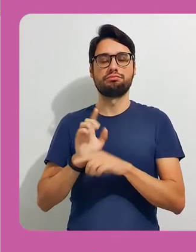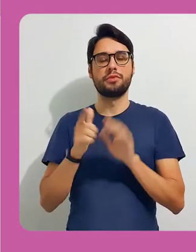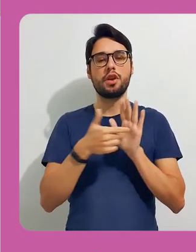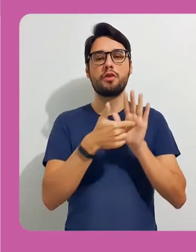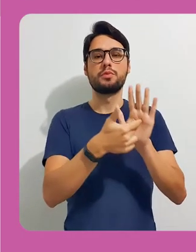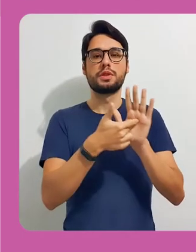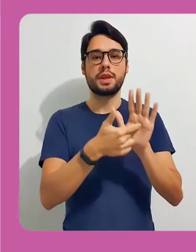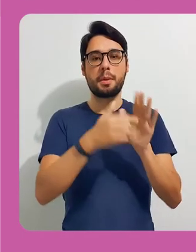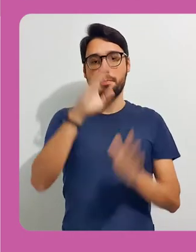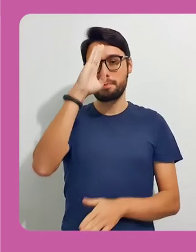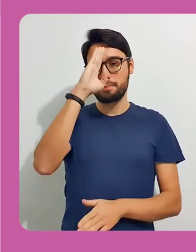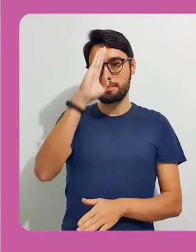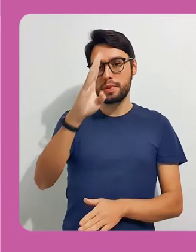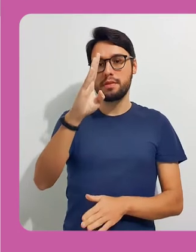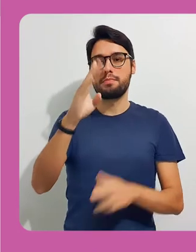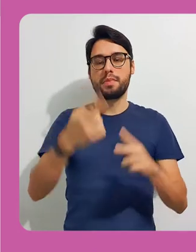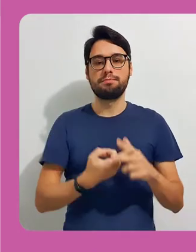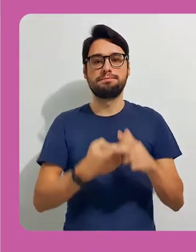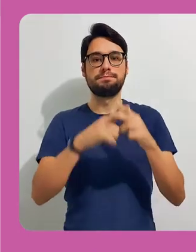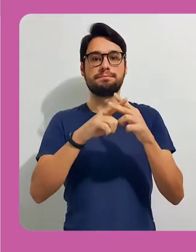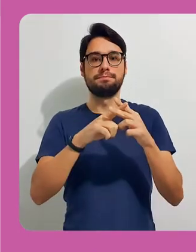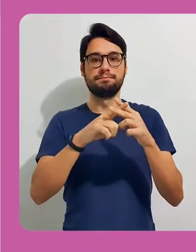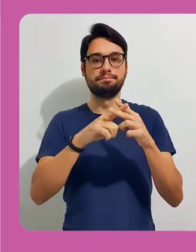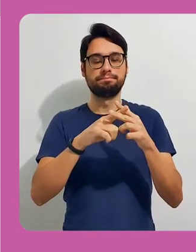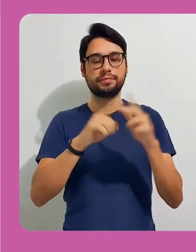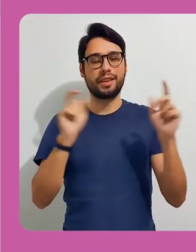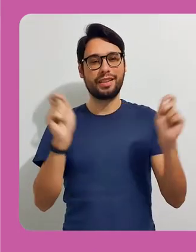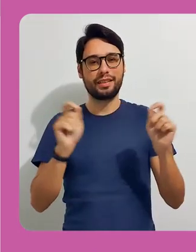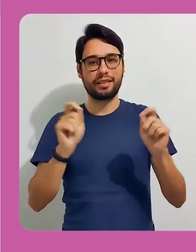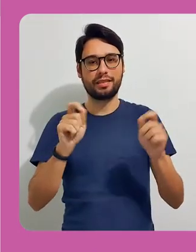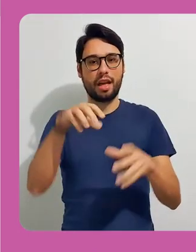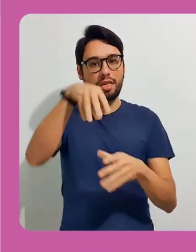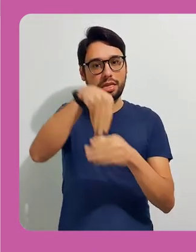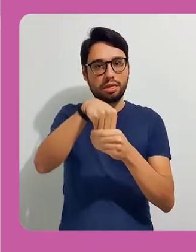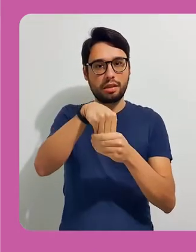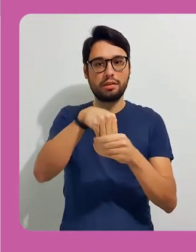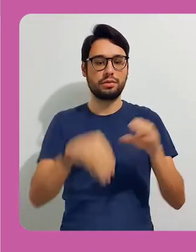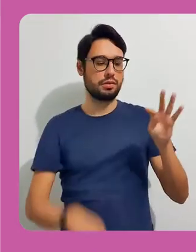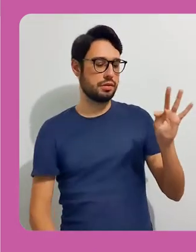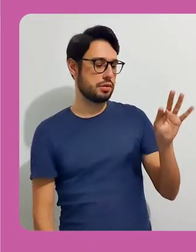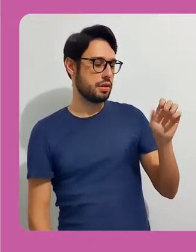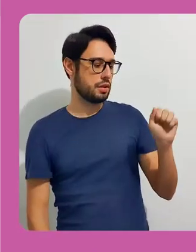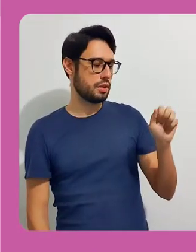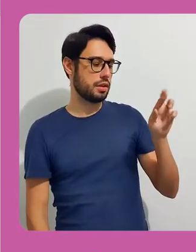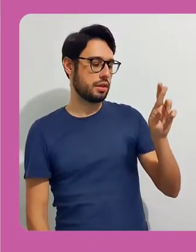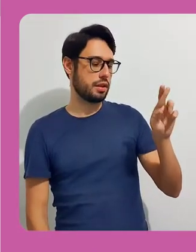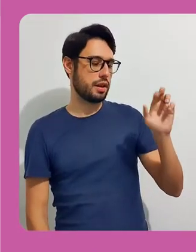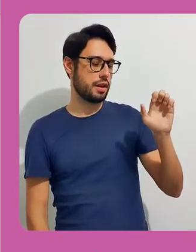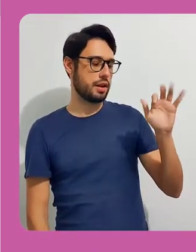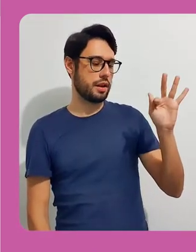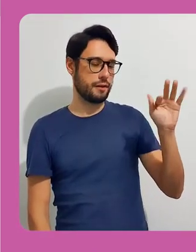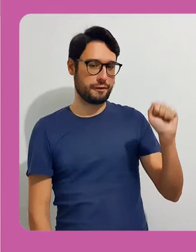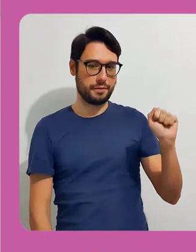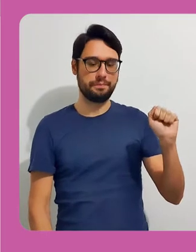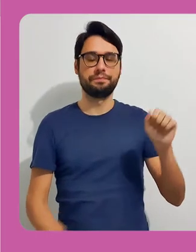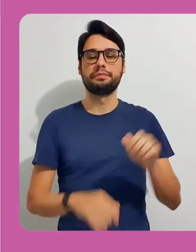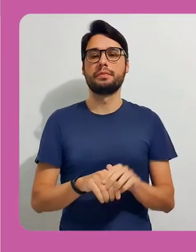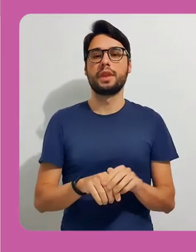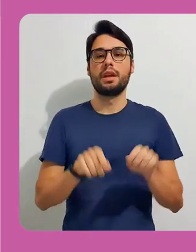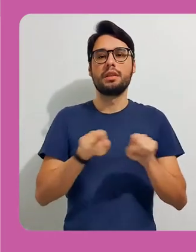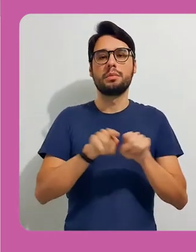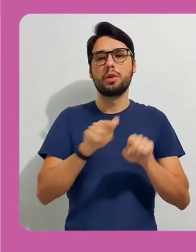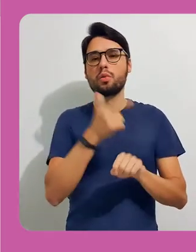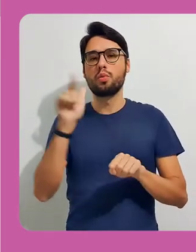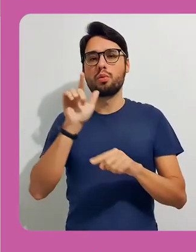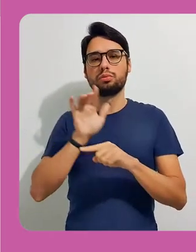que a gente deve nos ater né e alguns outros vídeos talvez mais o mais